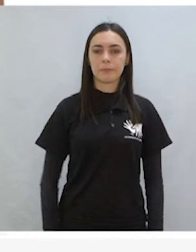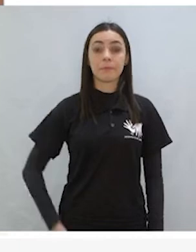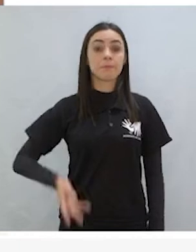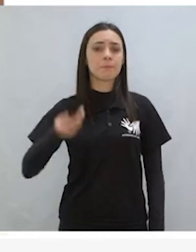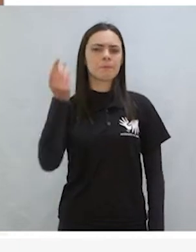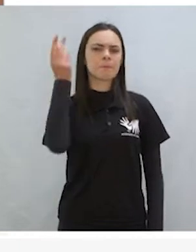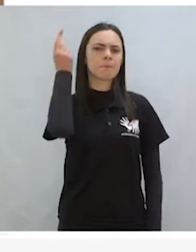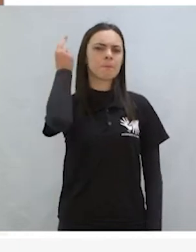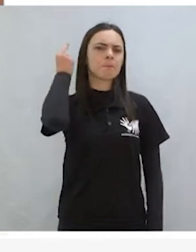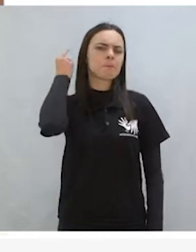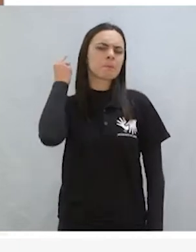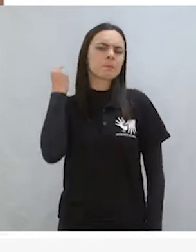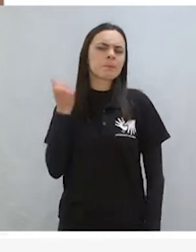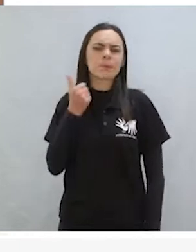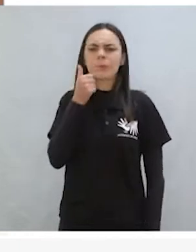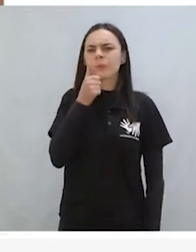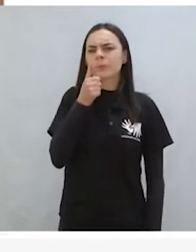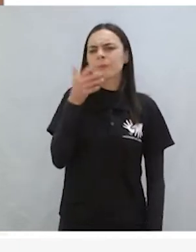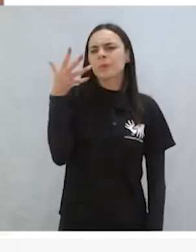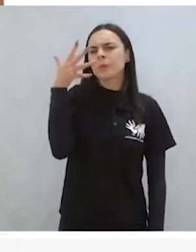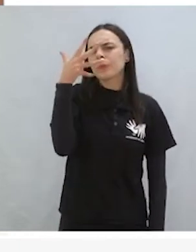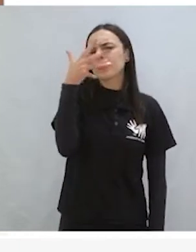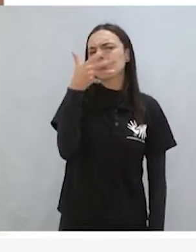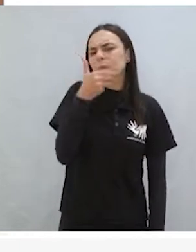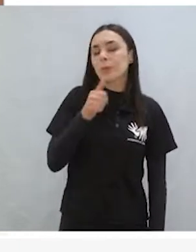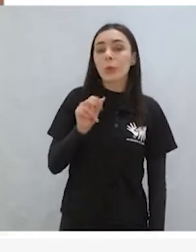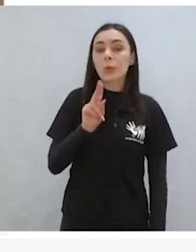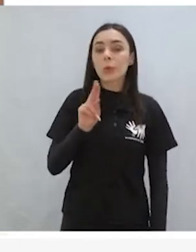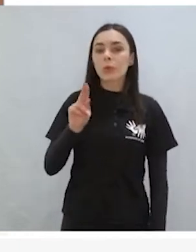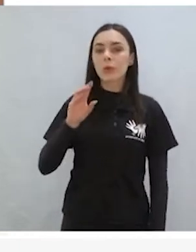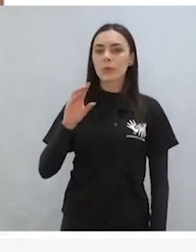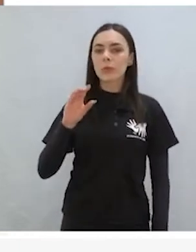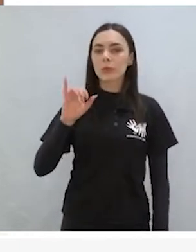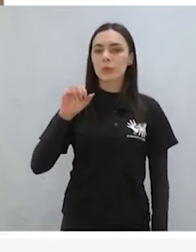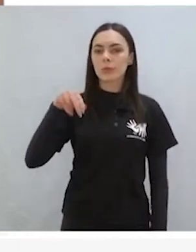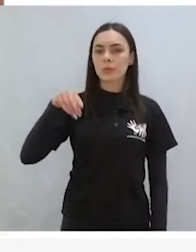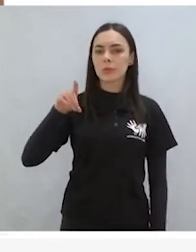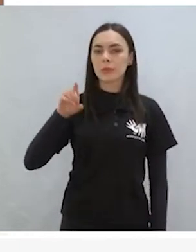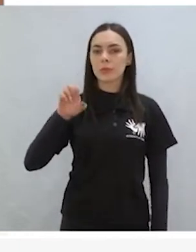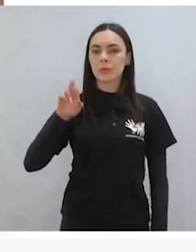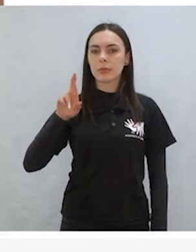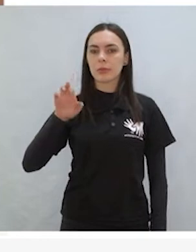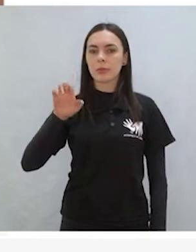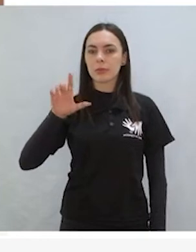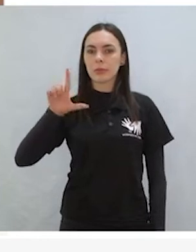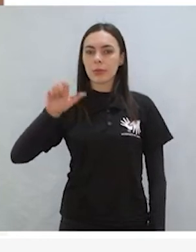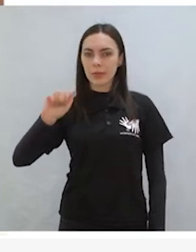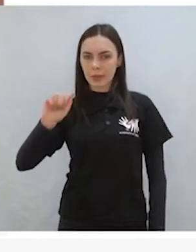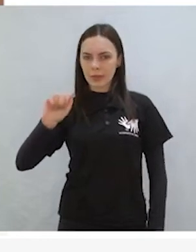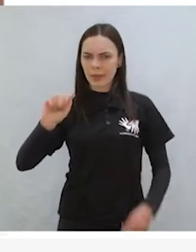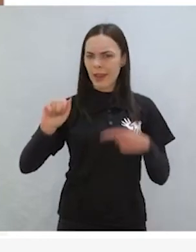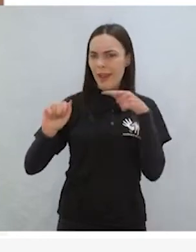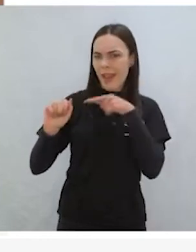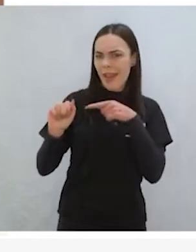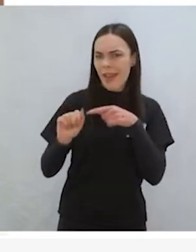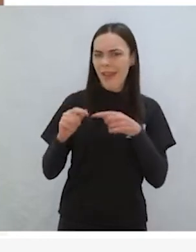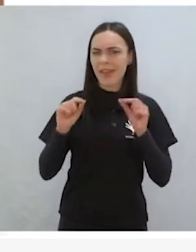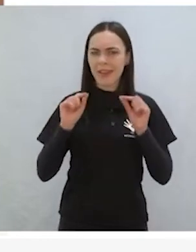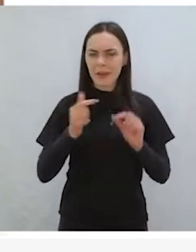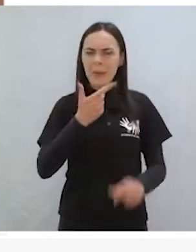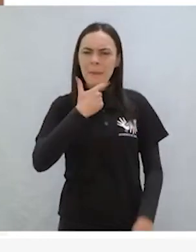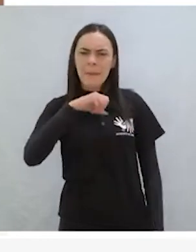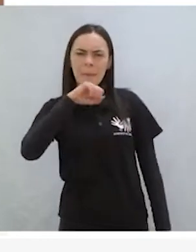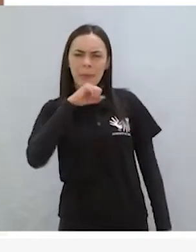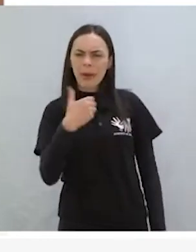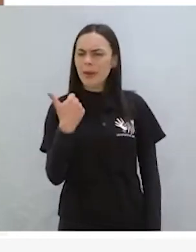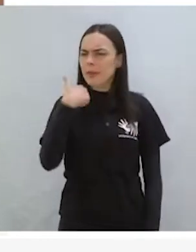Era uma vez uma linda menina chamada Cinderela. Ela era adorada